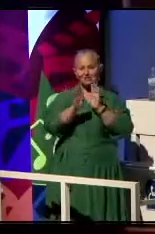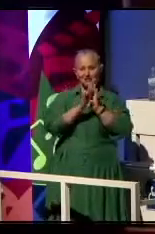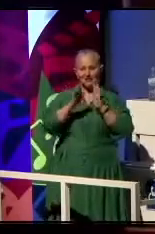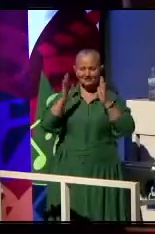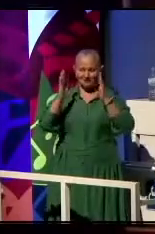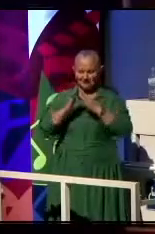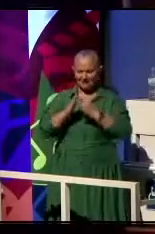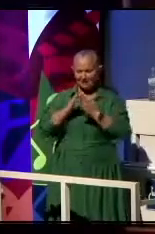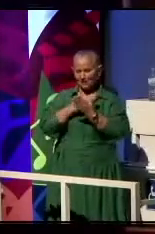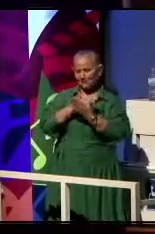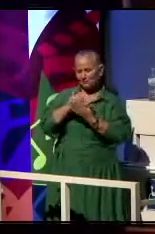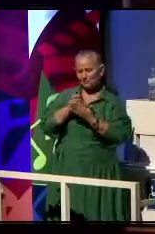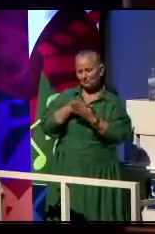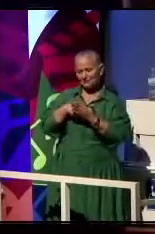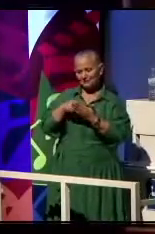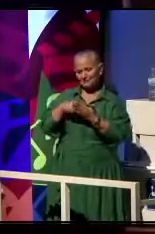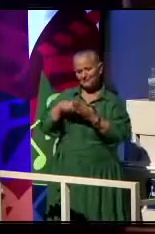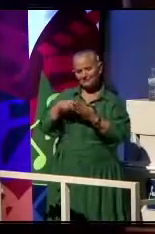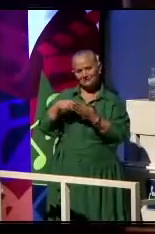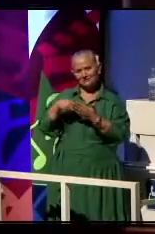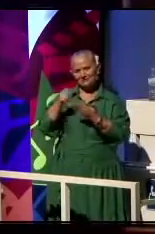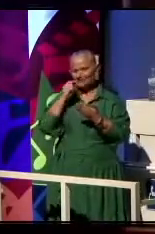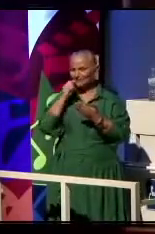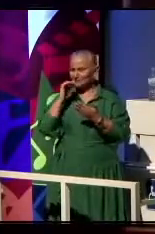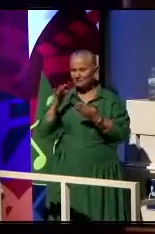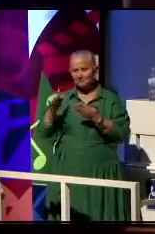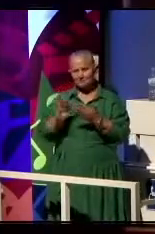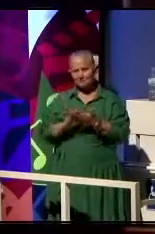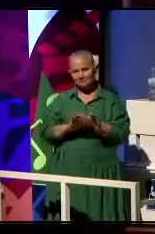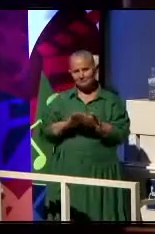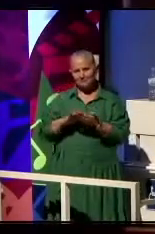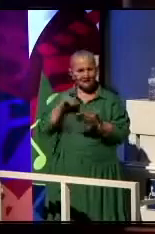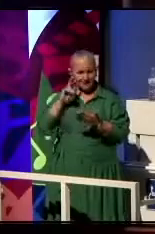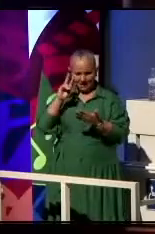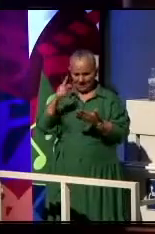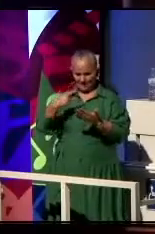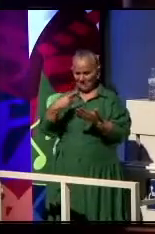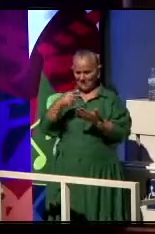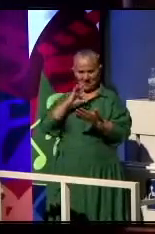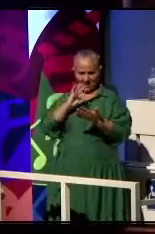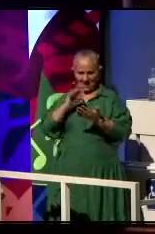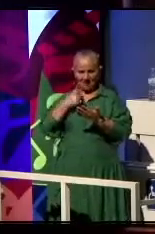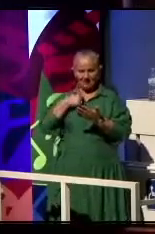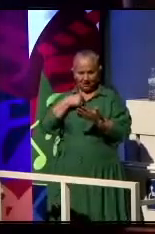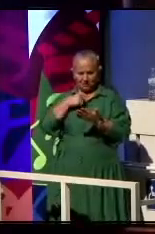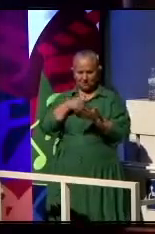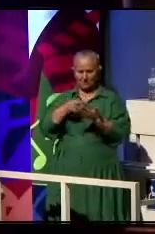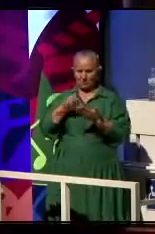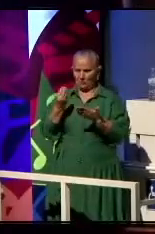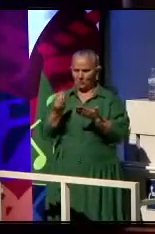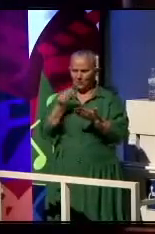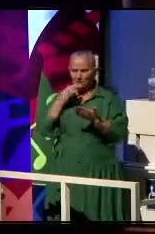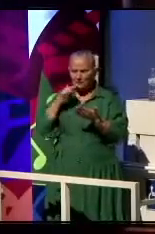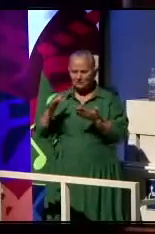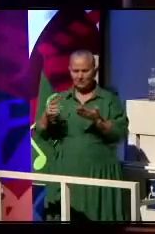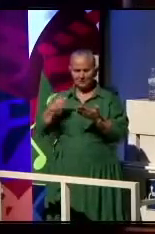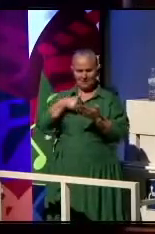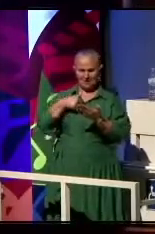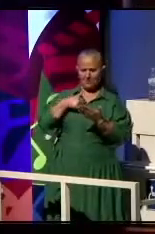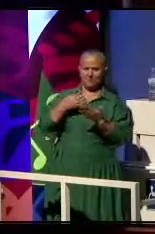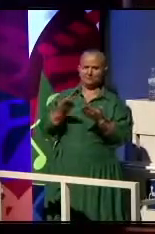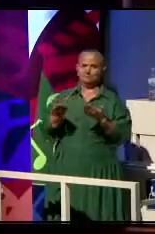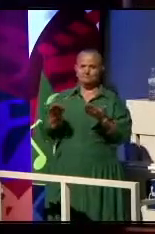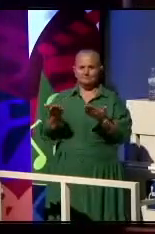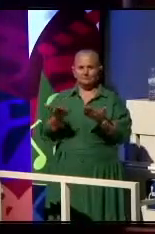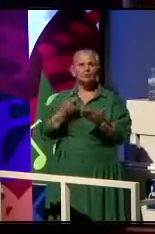começou a compor e cantar, porque ele também não se via como compositor e como cantor. Olha que coisa, né? O cara é genial, com a